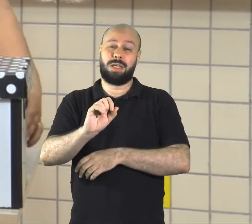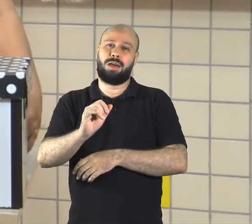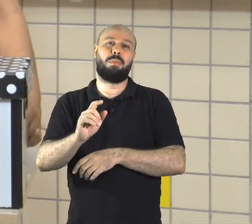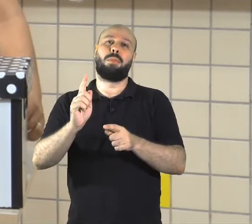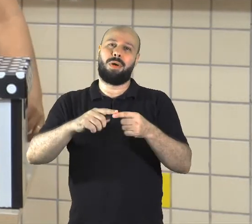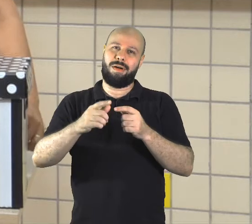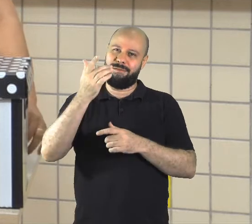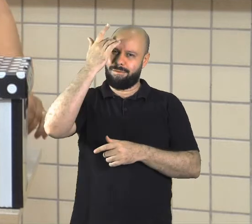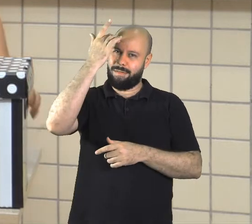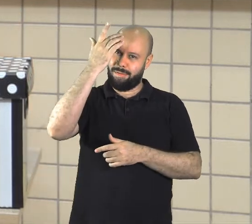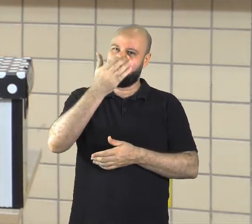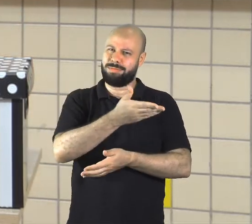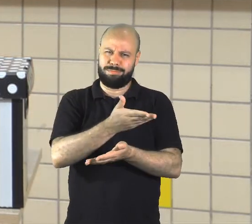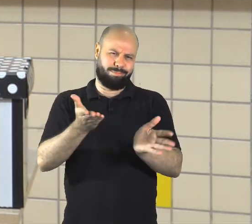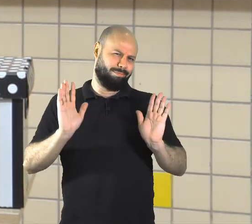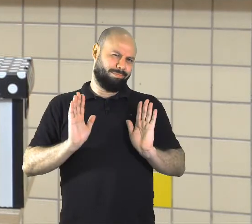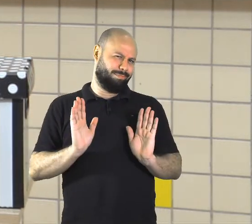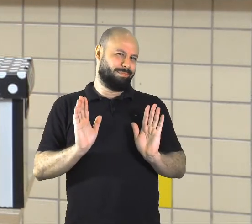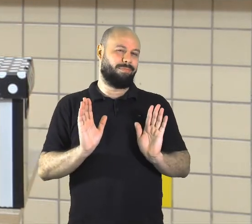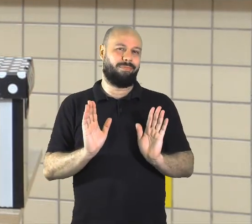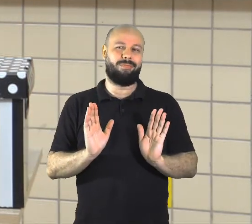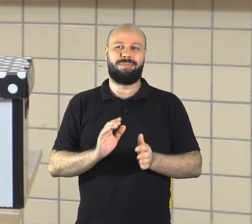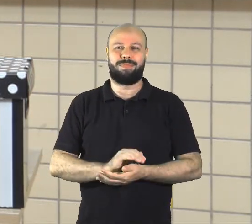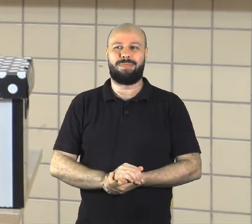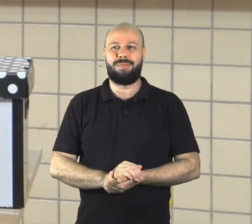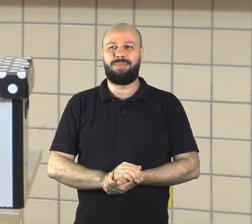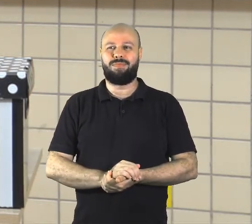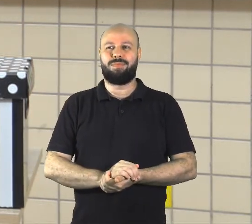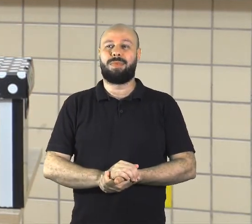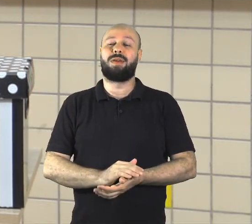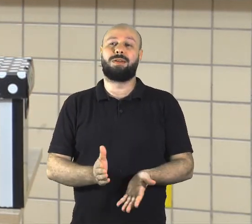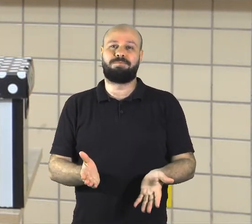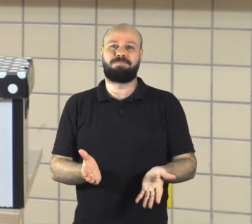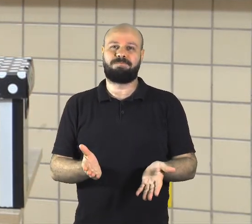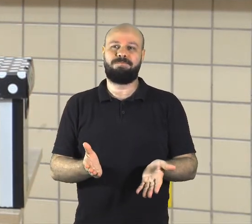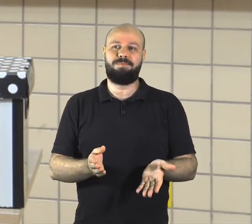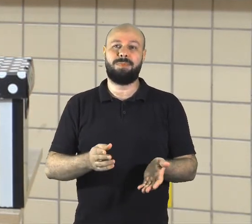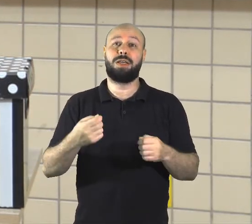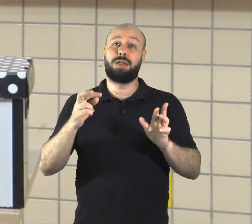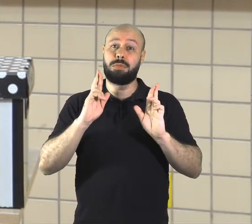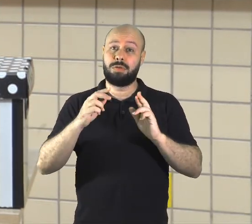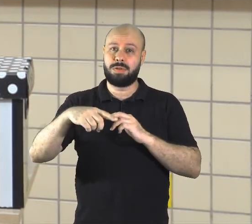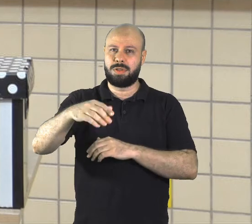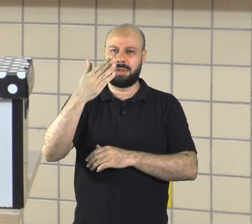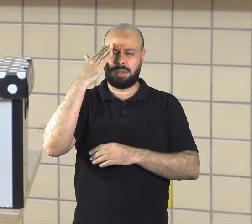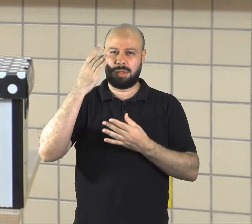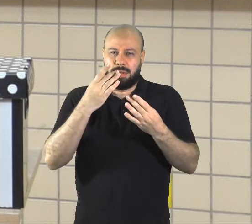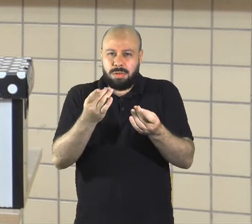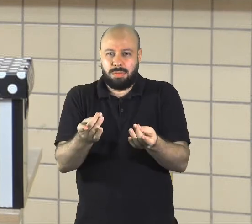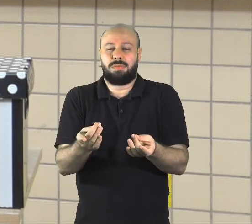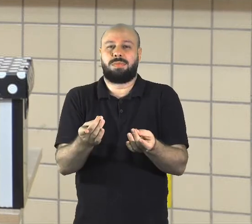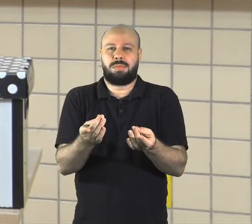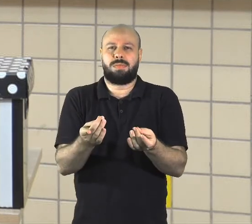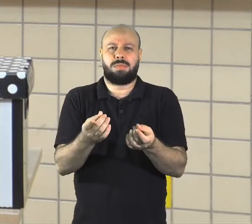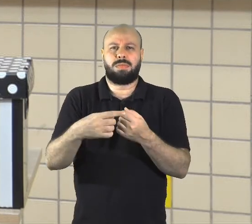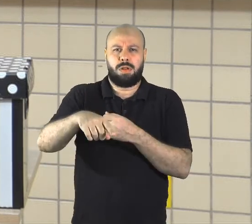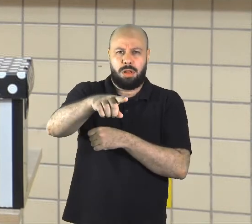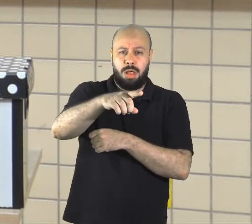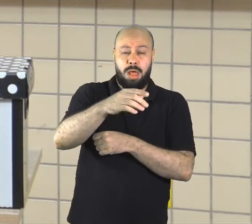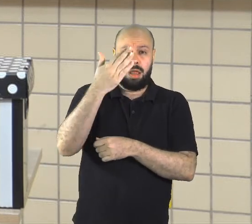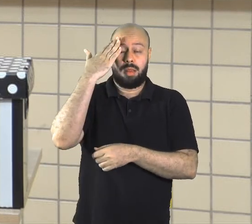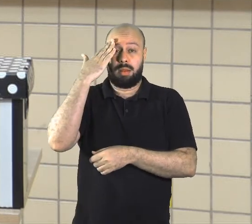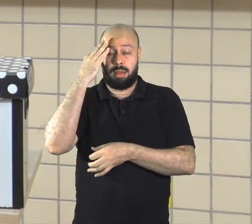com R no final. Para quê? Para que vocês possam treinar. eu não vou mostrar todas as palavras. Por quê? Se